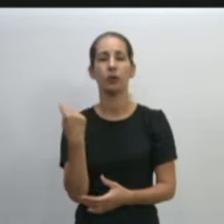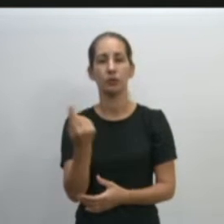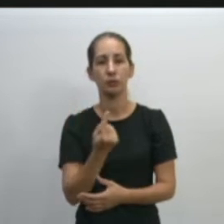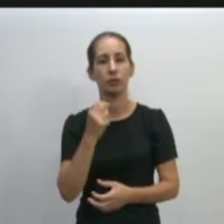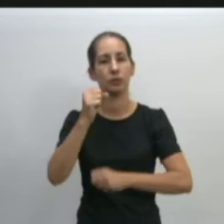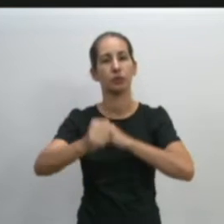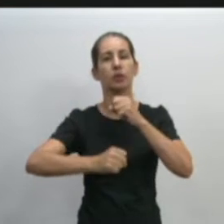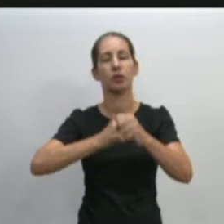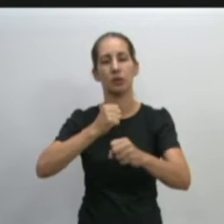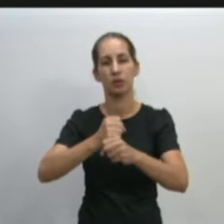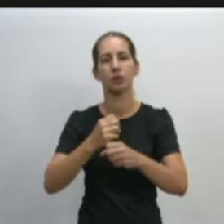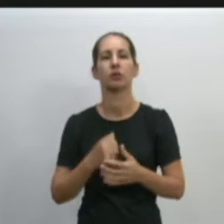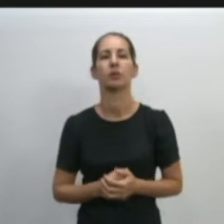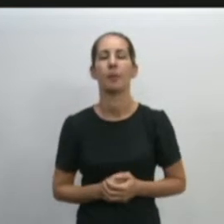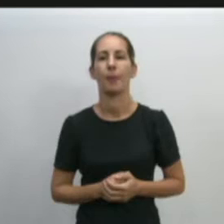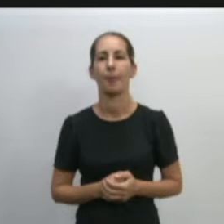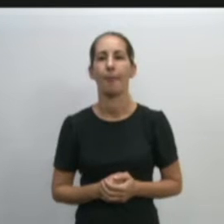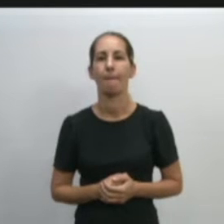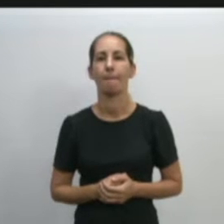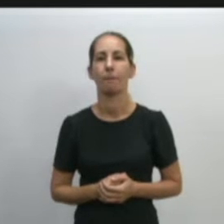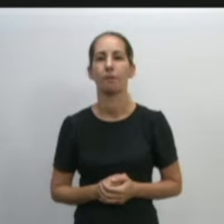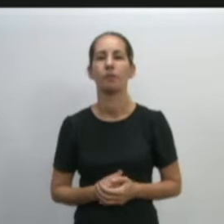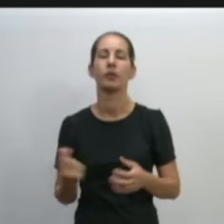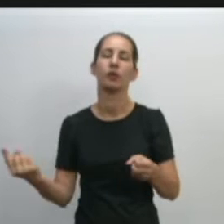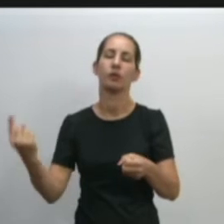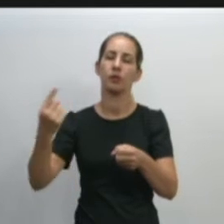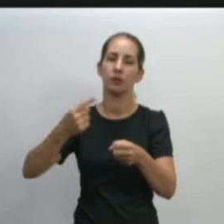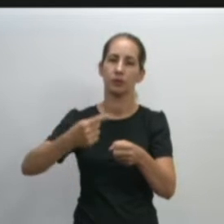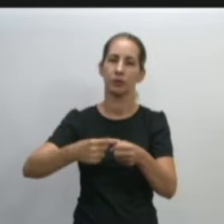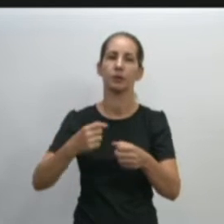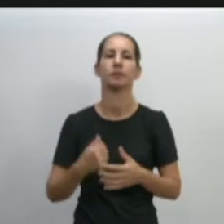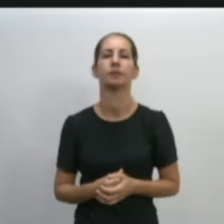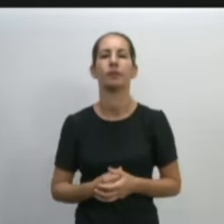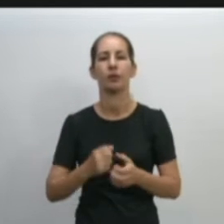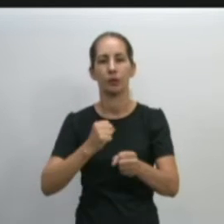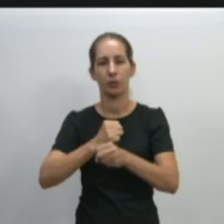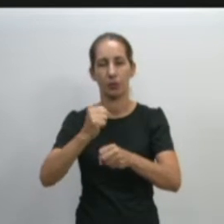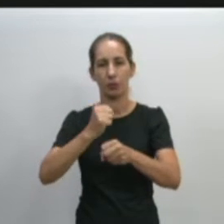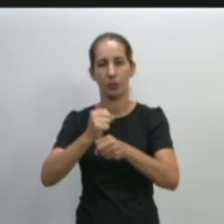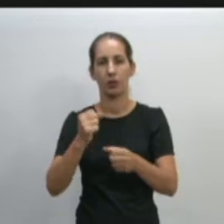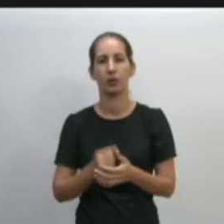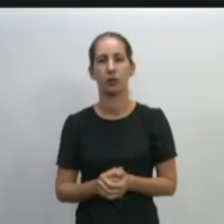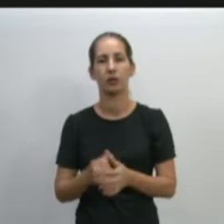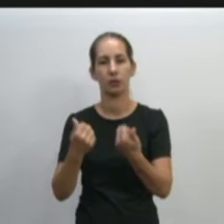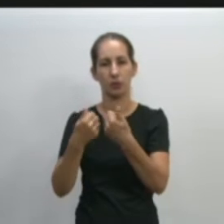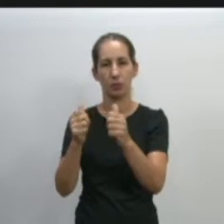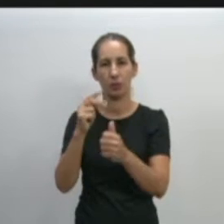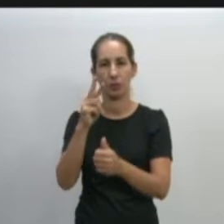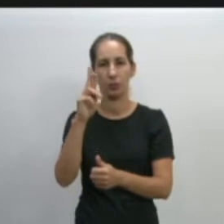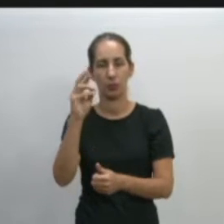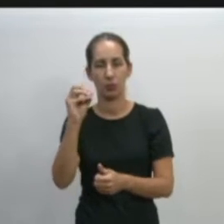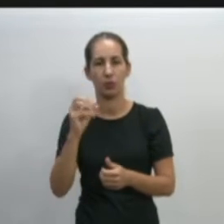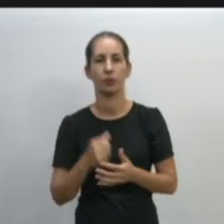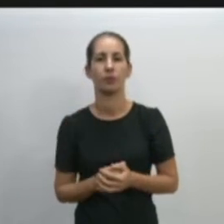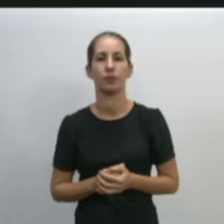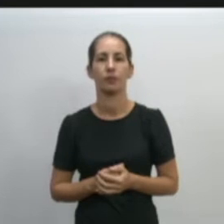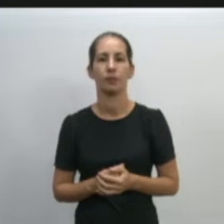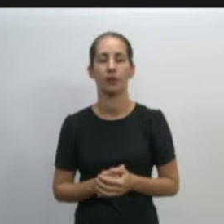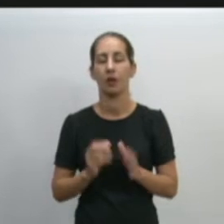do ano que vem, início do ano que vem, vai retomar a obra do Protransporte. No momento não tem